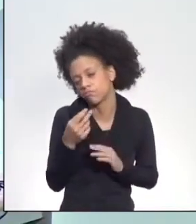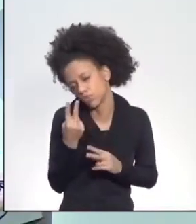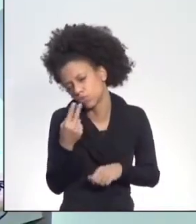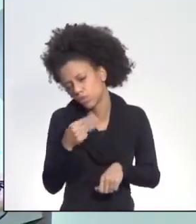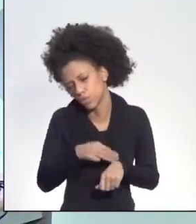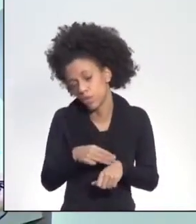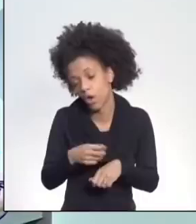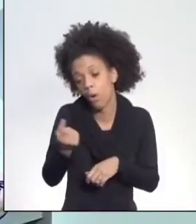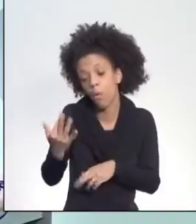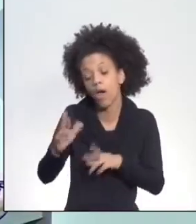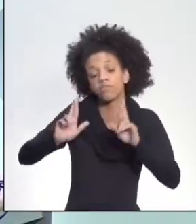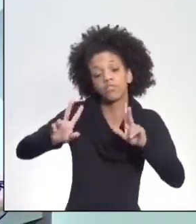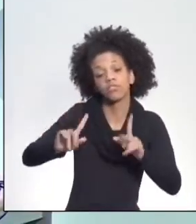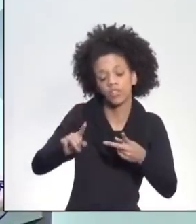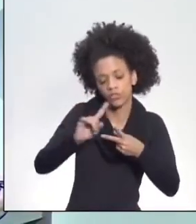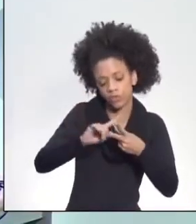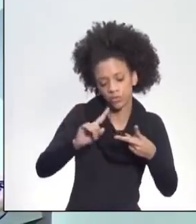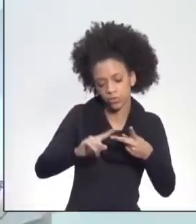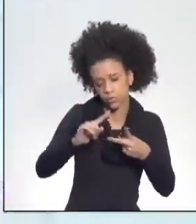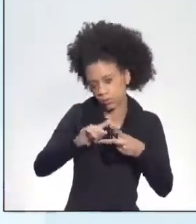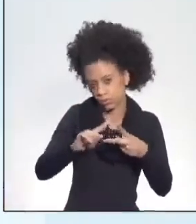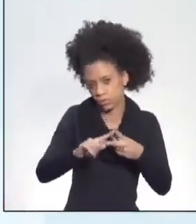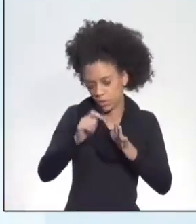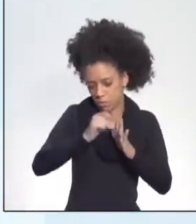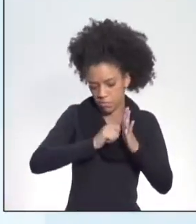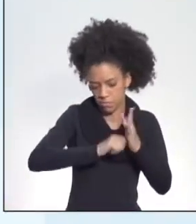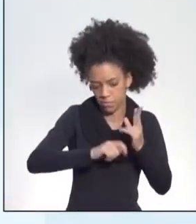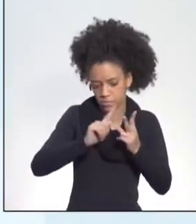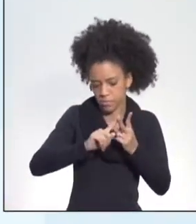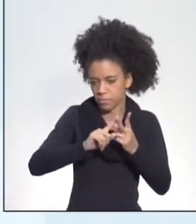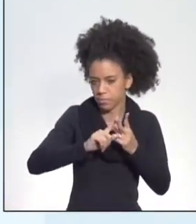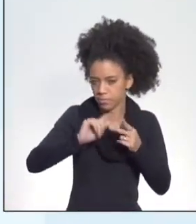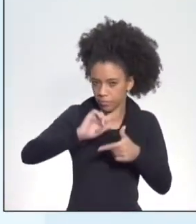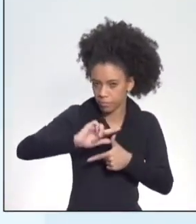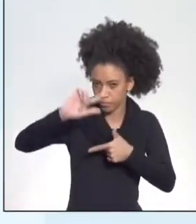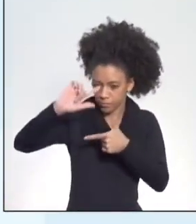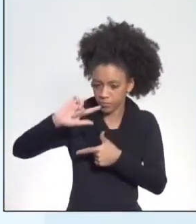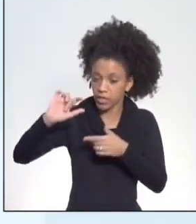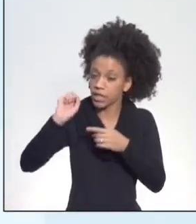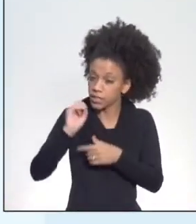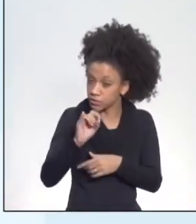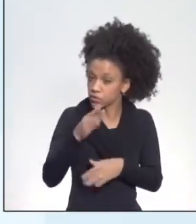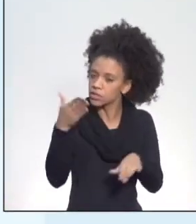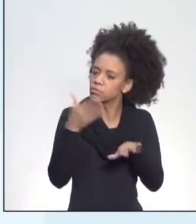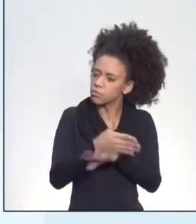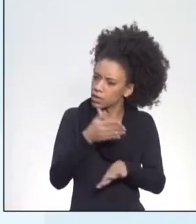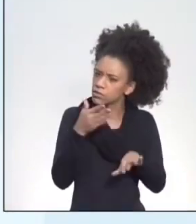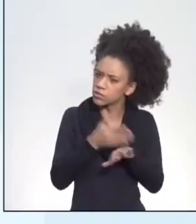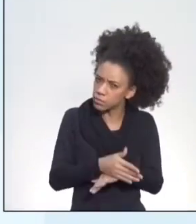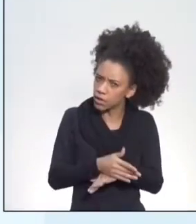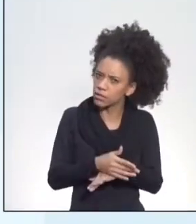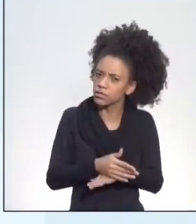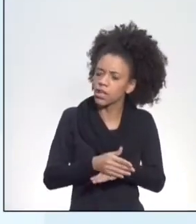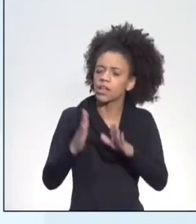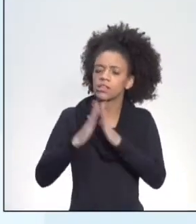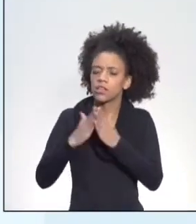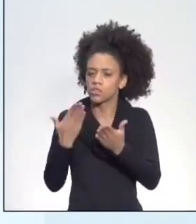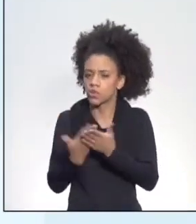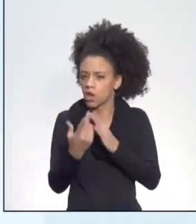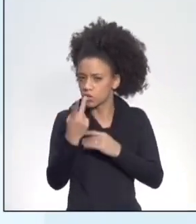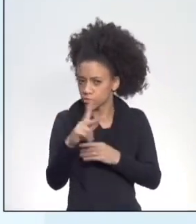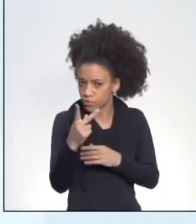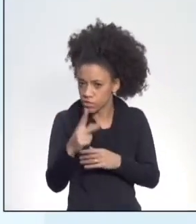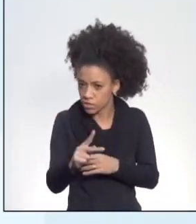são as principais diferenças entre grafite e pichação. E se vocês algum dia já participaram na escola de vocês ou em